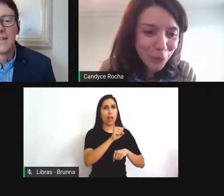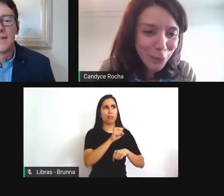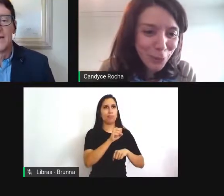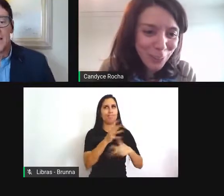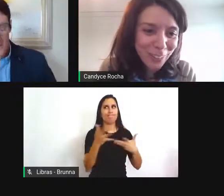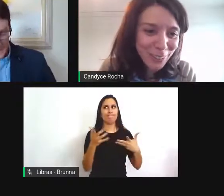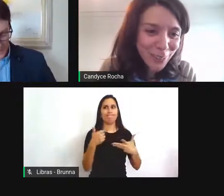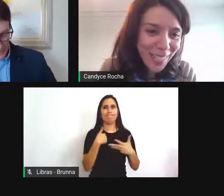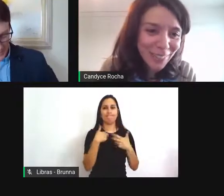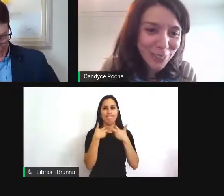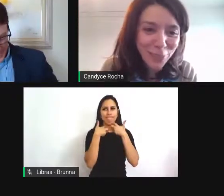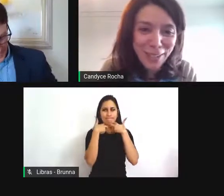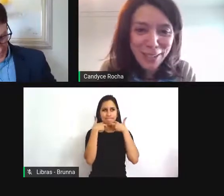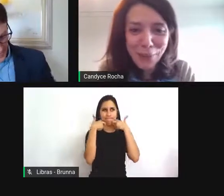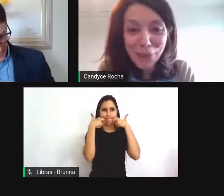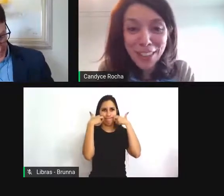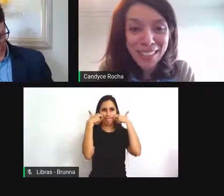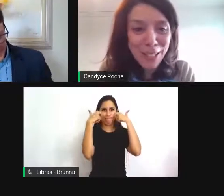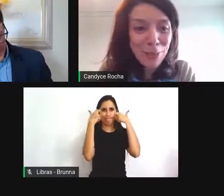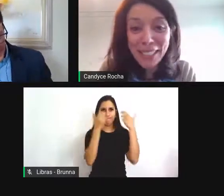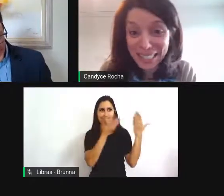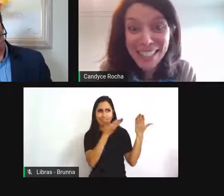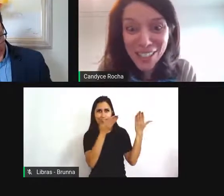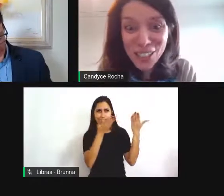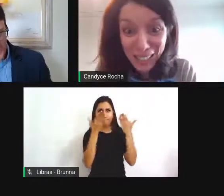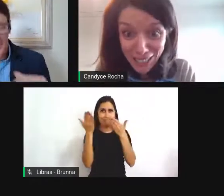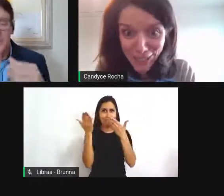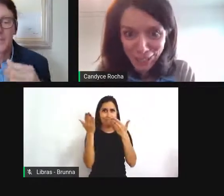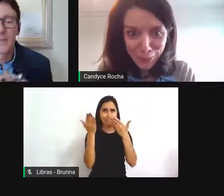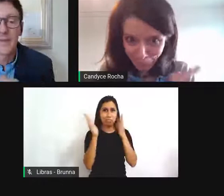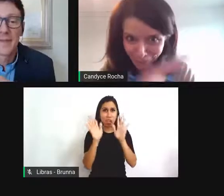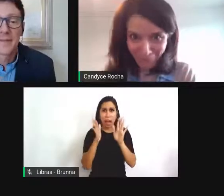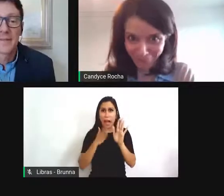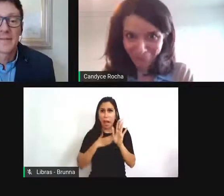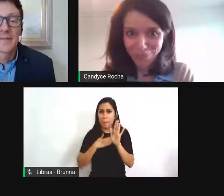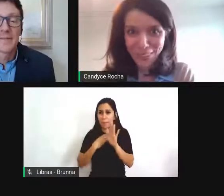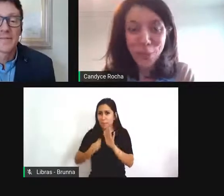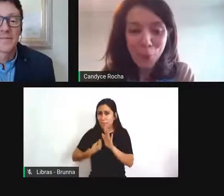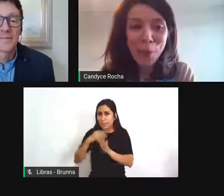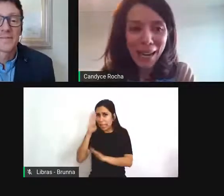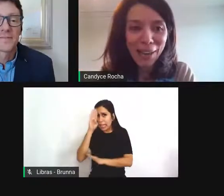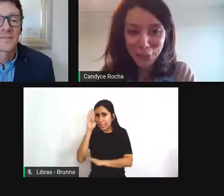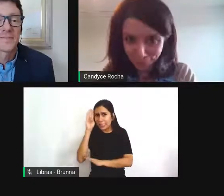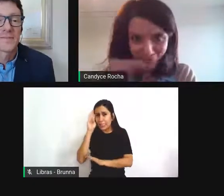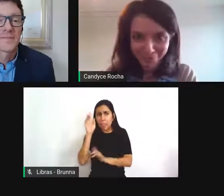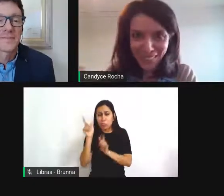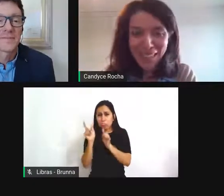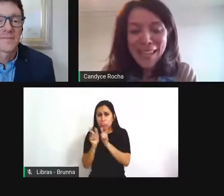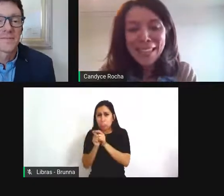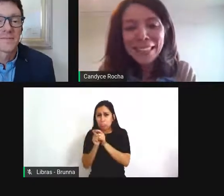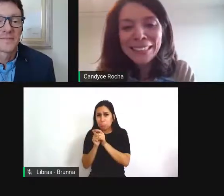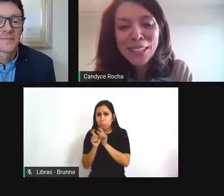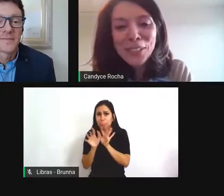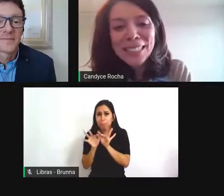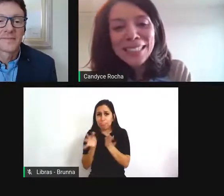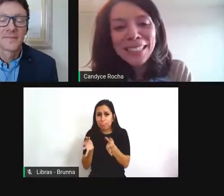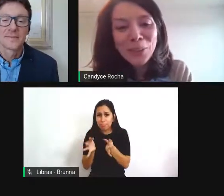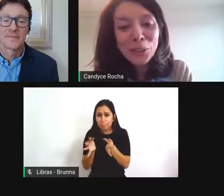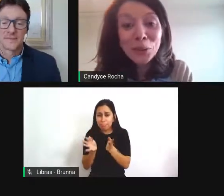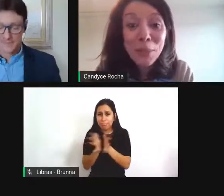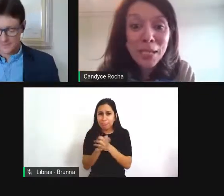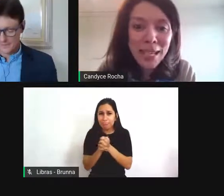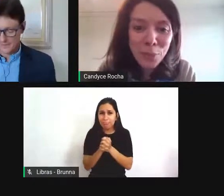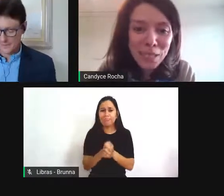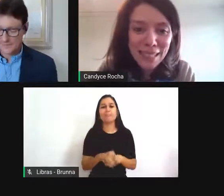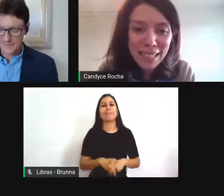até envergonhada, porque ouvindo a história do Eduardo e do Fernando, a minha vida acadêmica é inexistente, em uma palavra. Então,